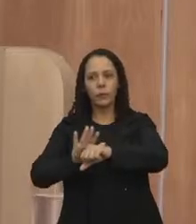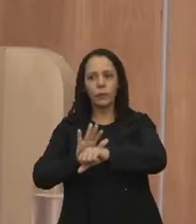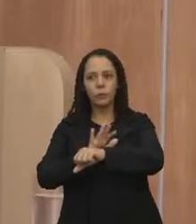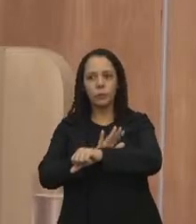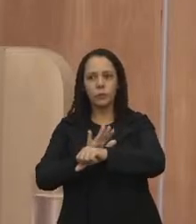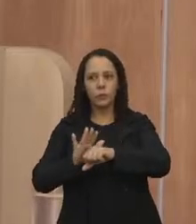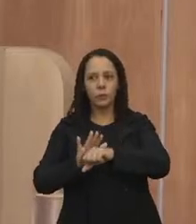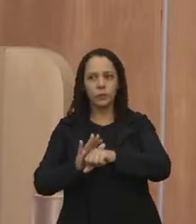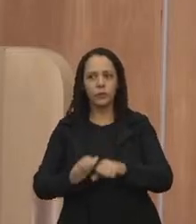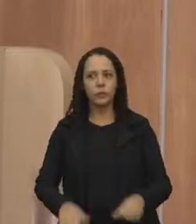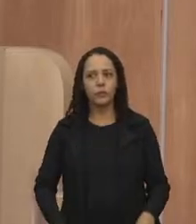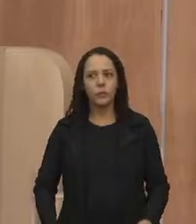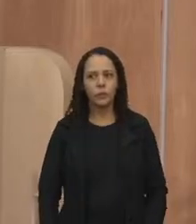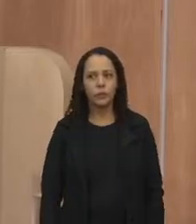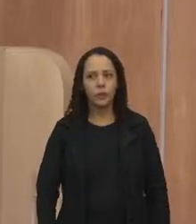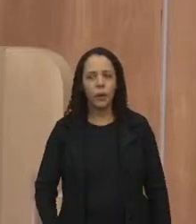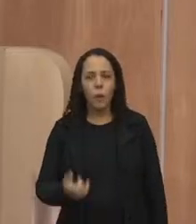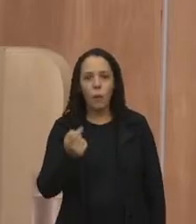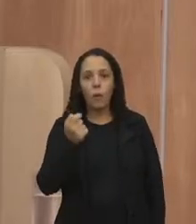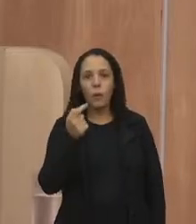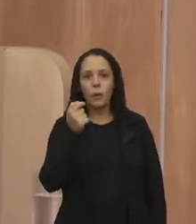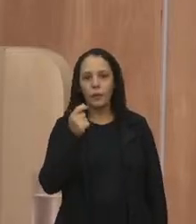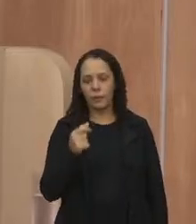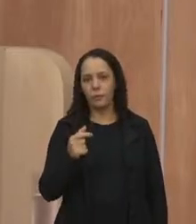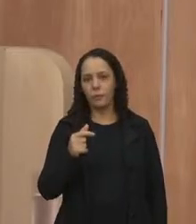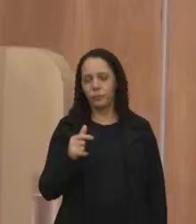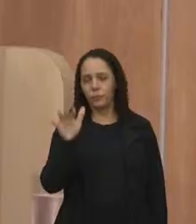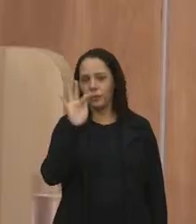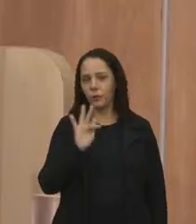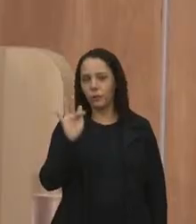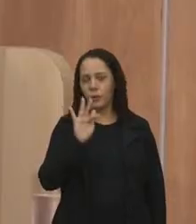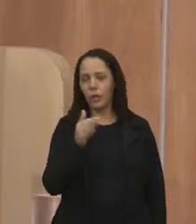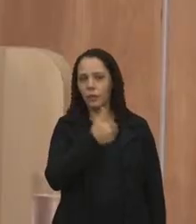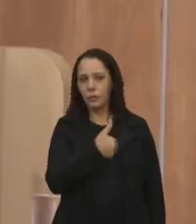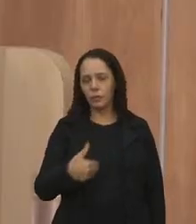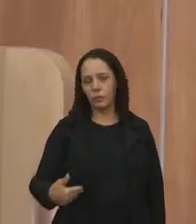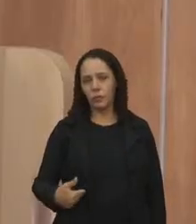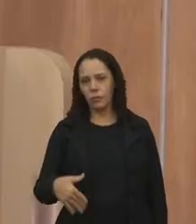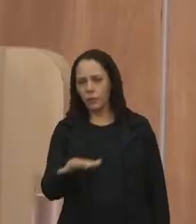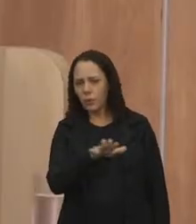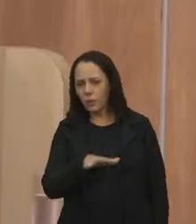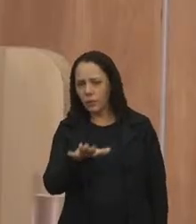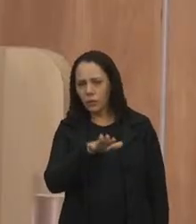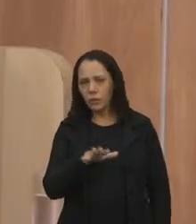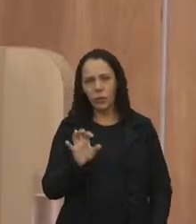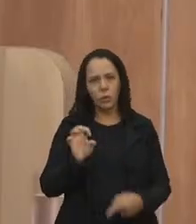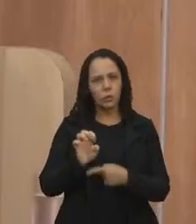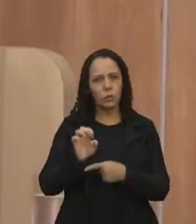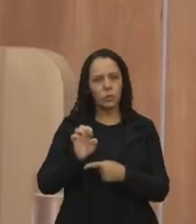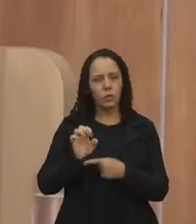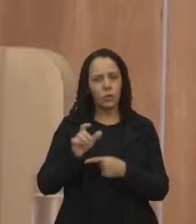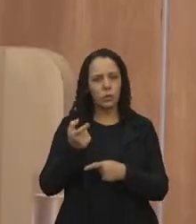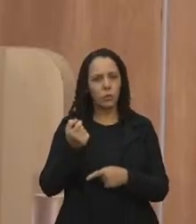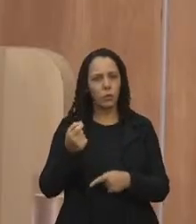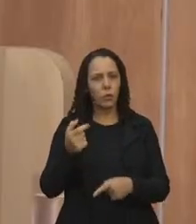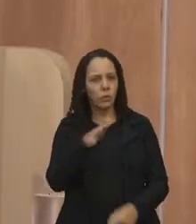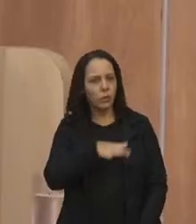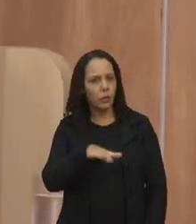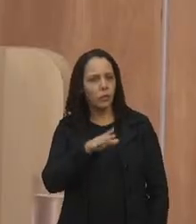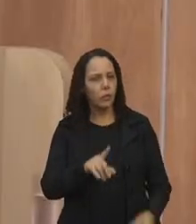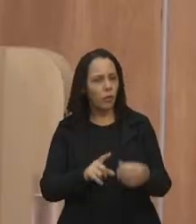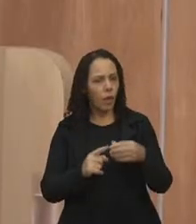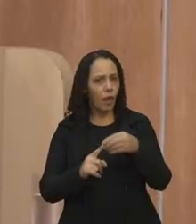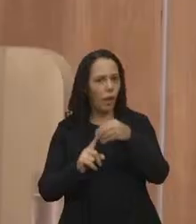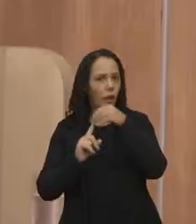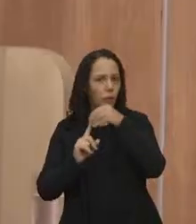faculdades públicas da região, acho que a única, e do estado também são poucas. E o